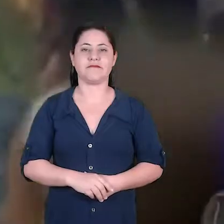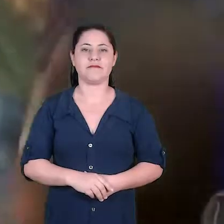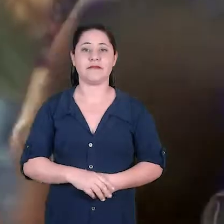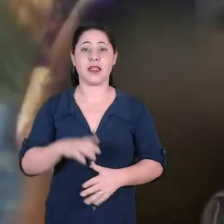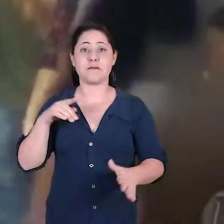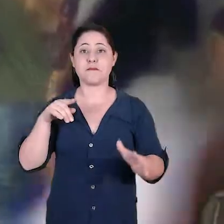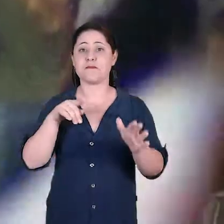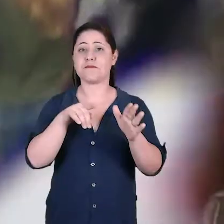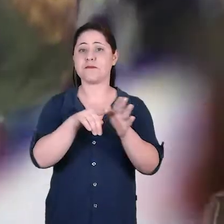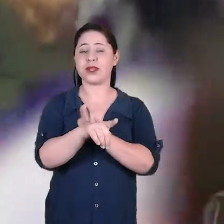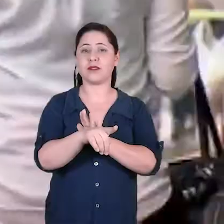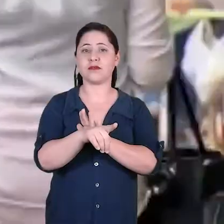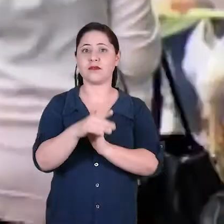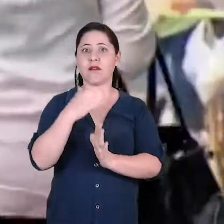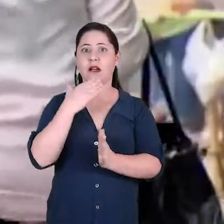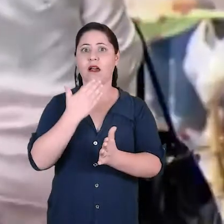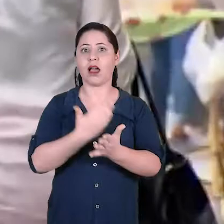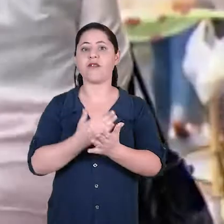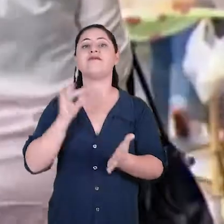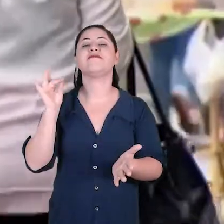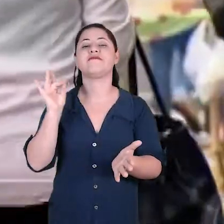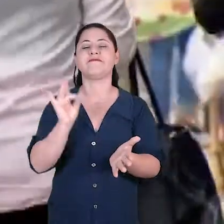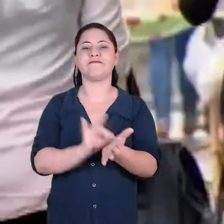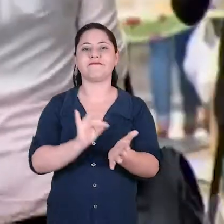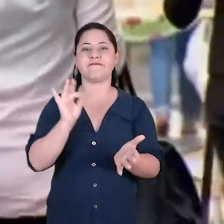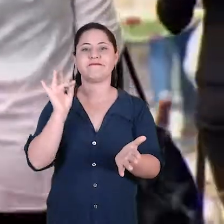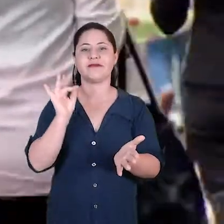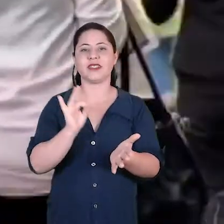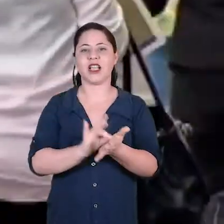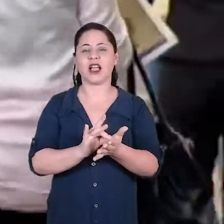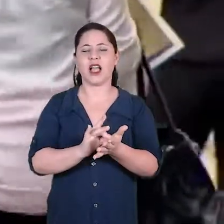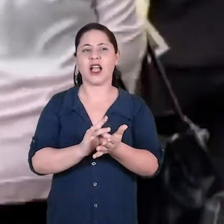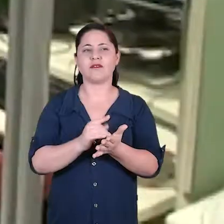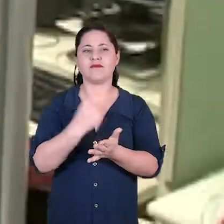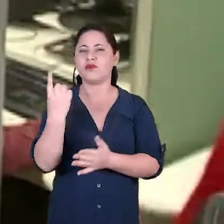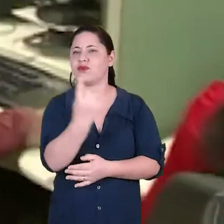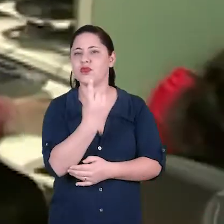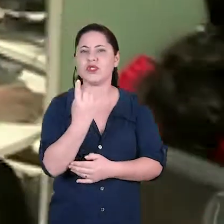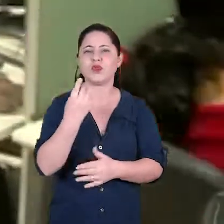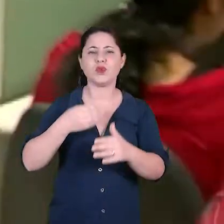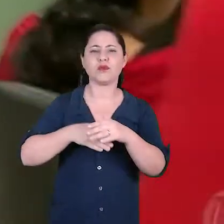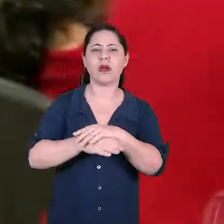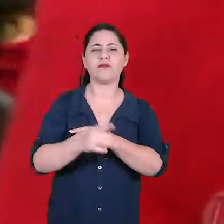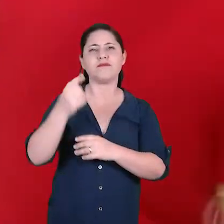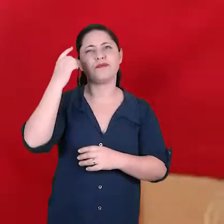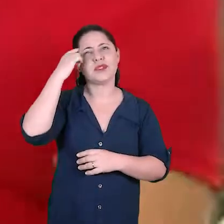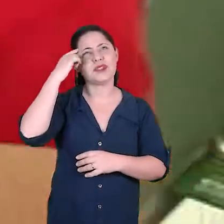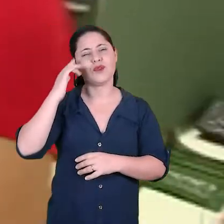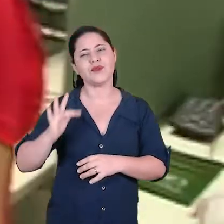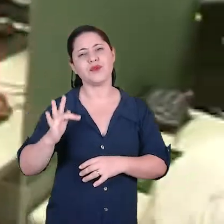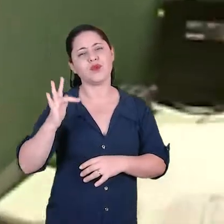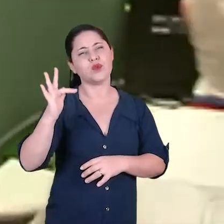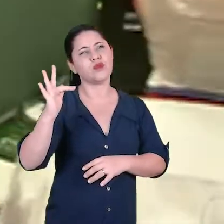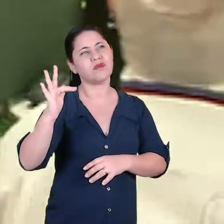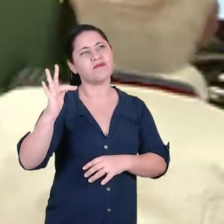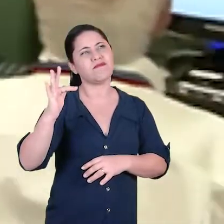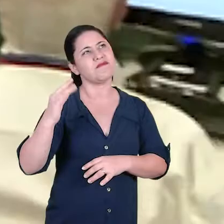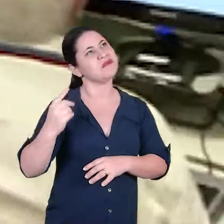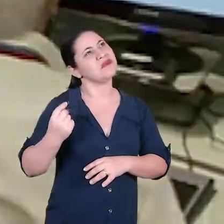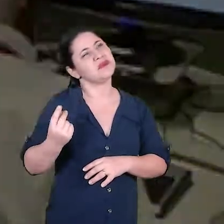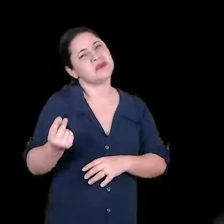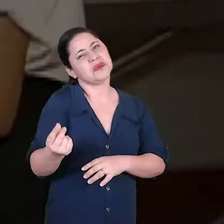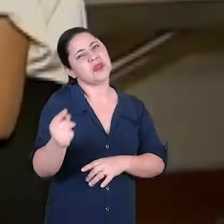A pergunta surpreende mesmo. Estamos acostumados a pensar o futuro só lá bem no